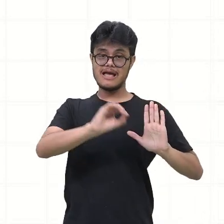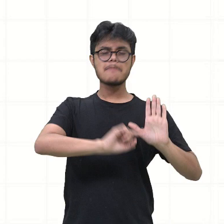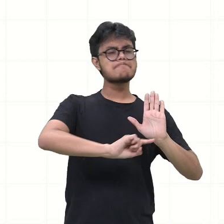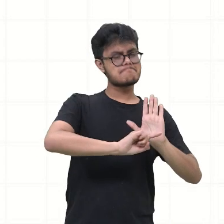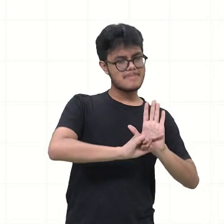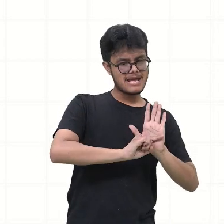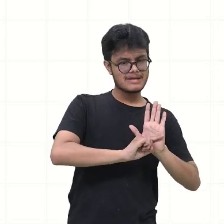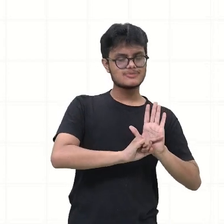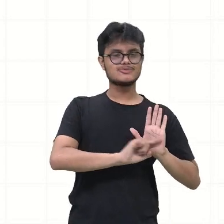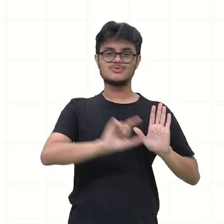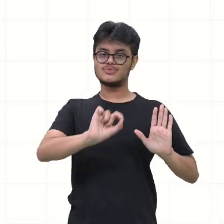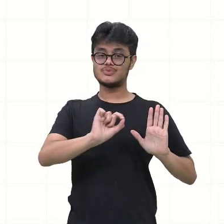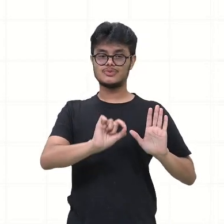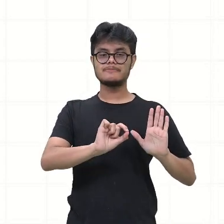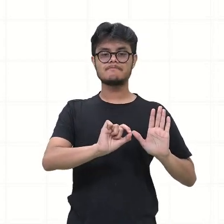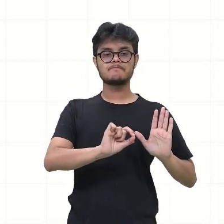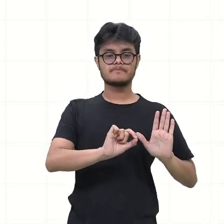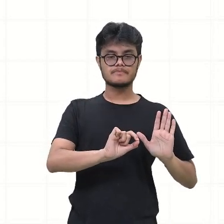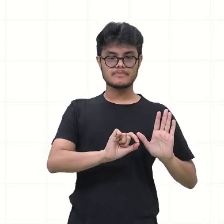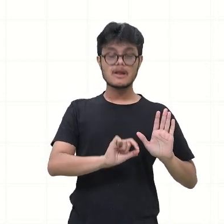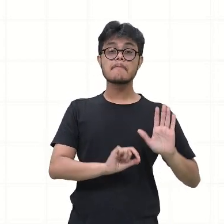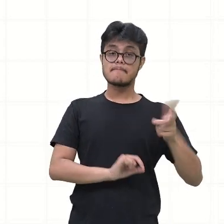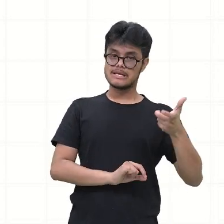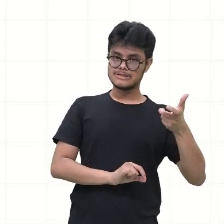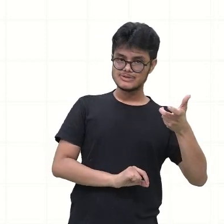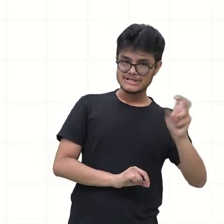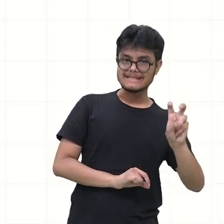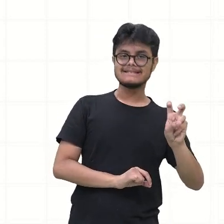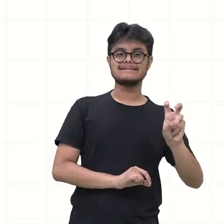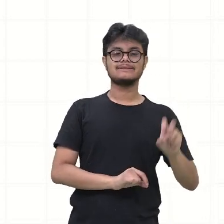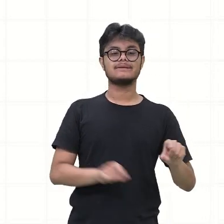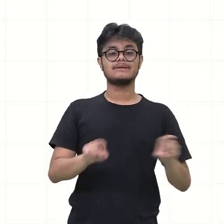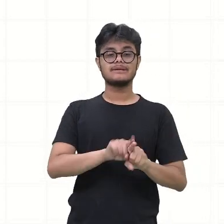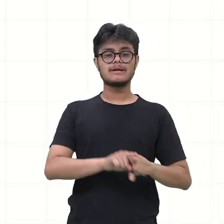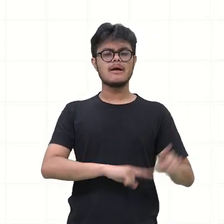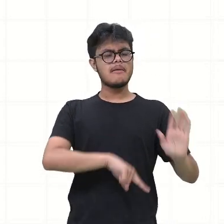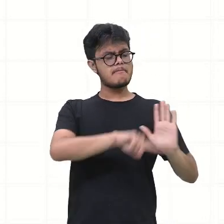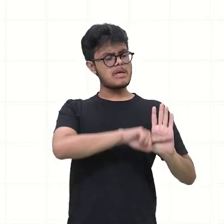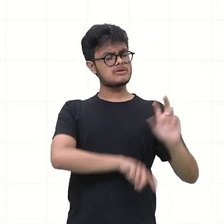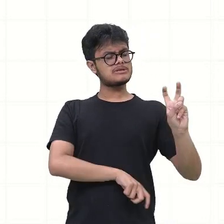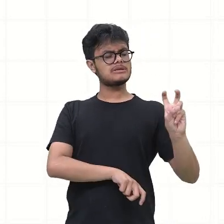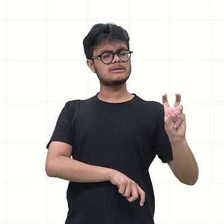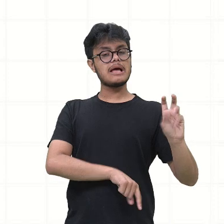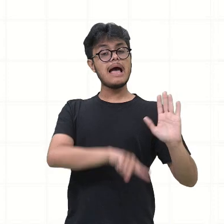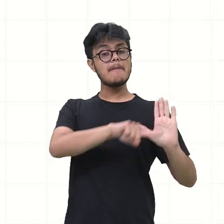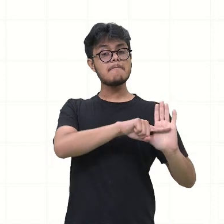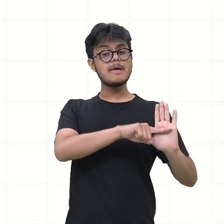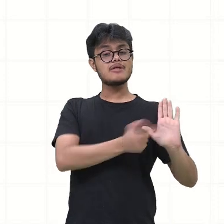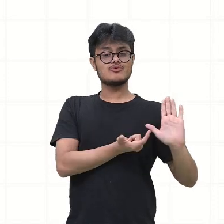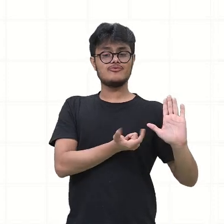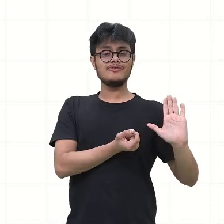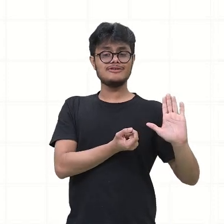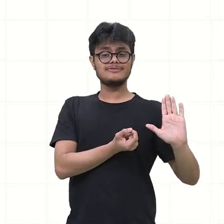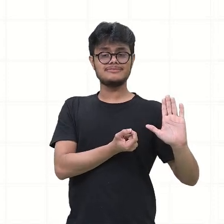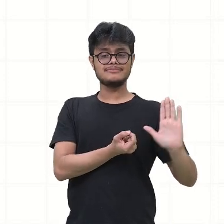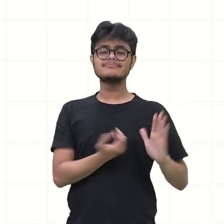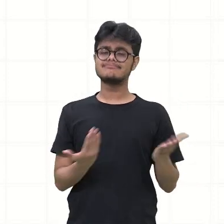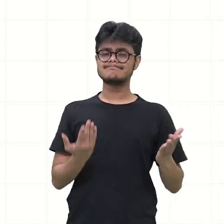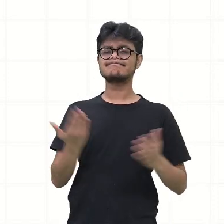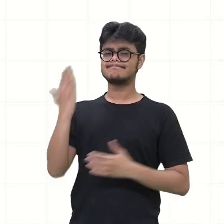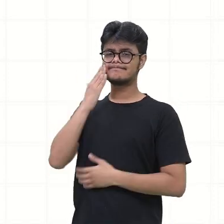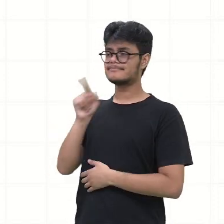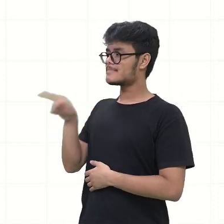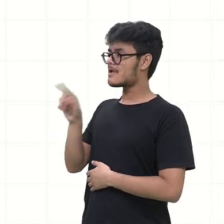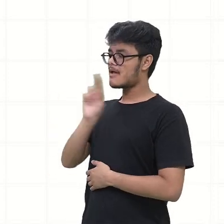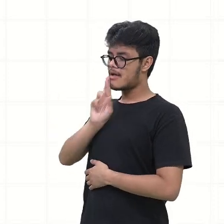menos 10, menos 15, menos 5, menos 20. Então, a resposta correta